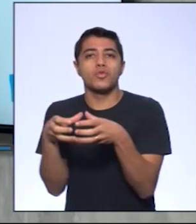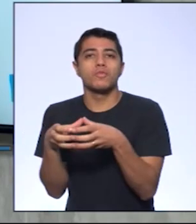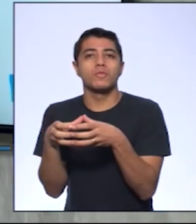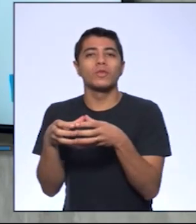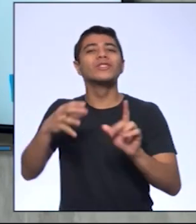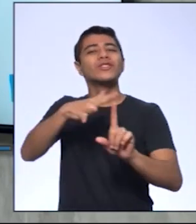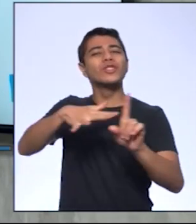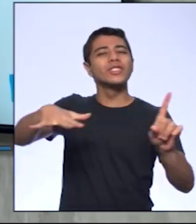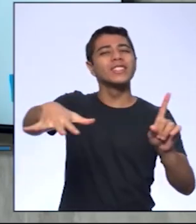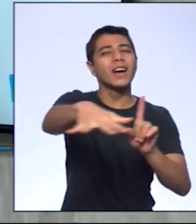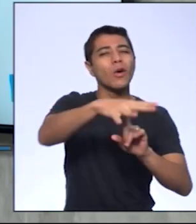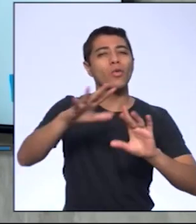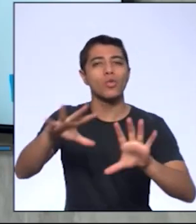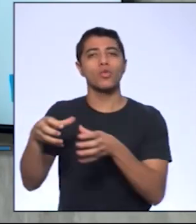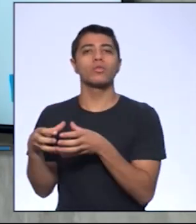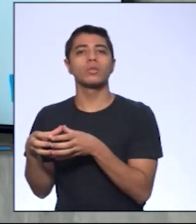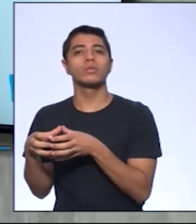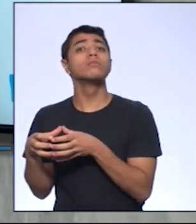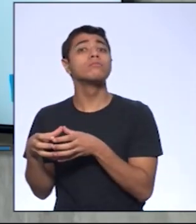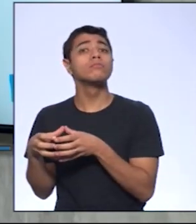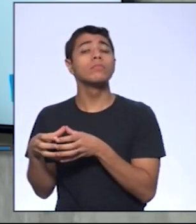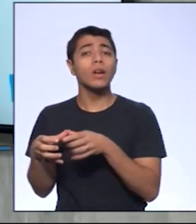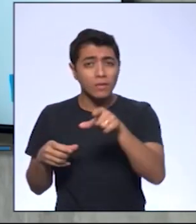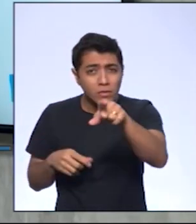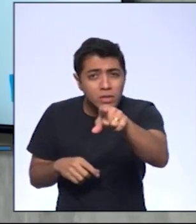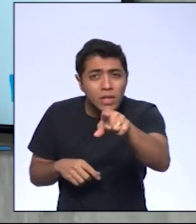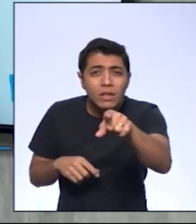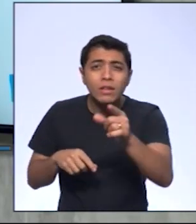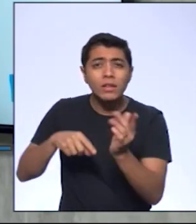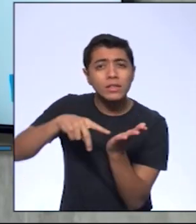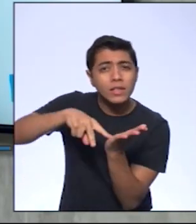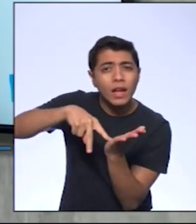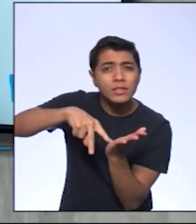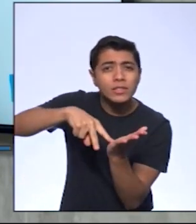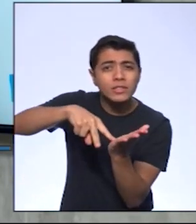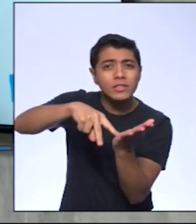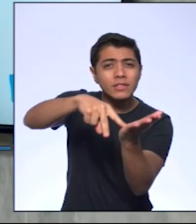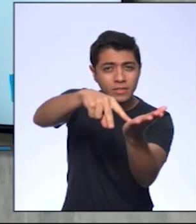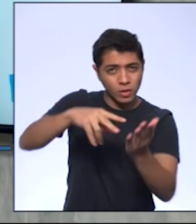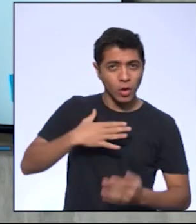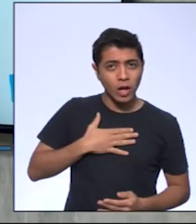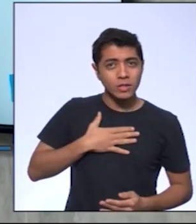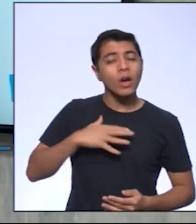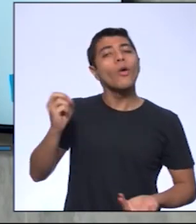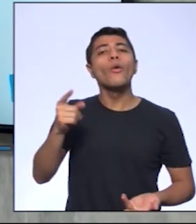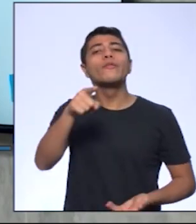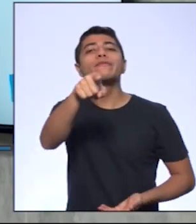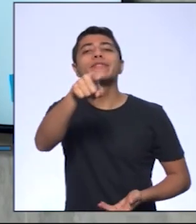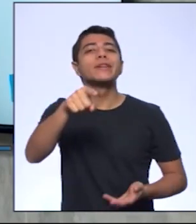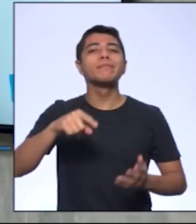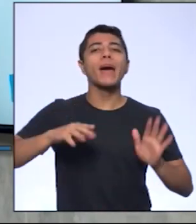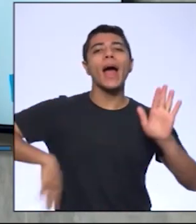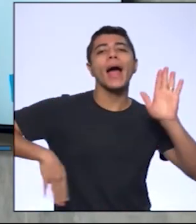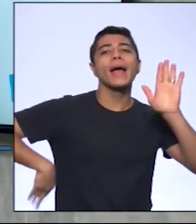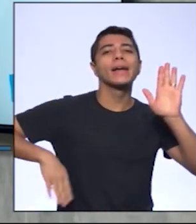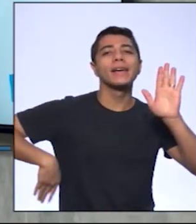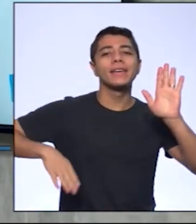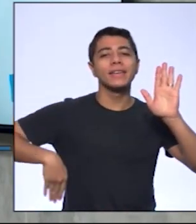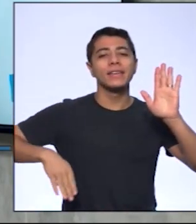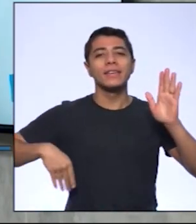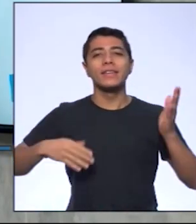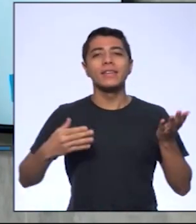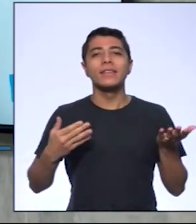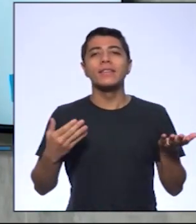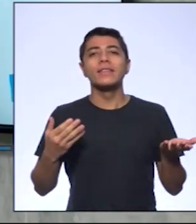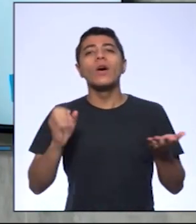você anda de skate, ou você, enfim, está no litoral, você partilha aí do grupo dos meninos